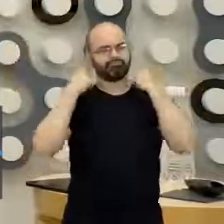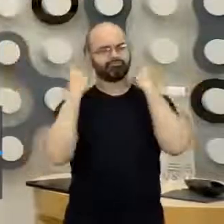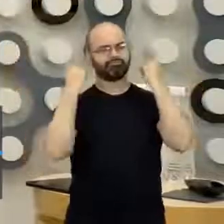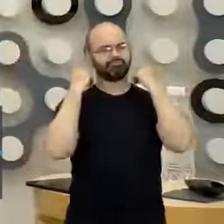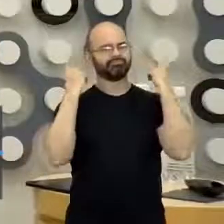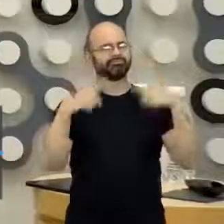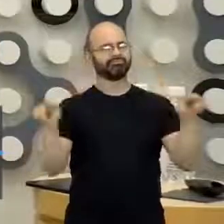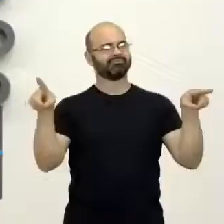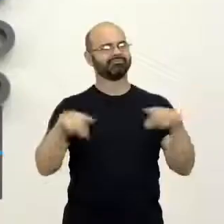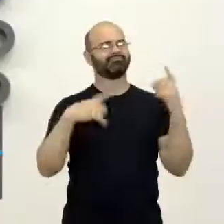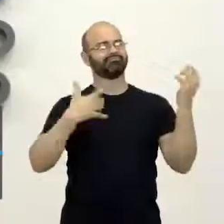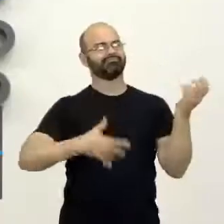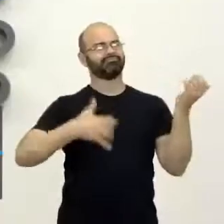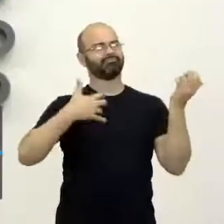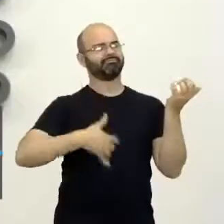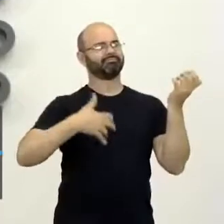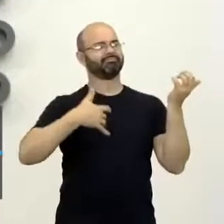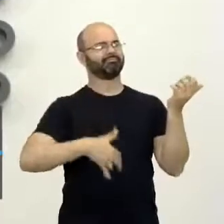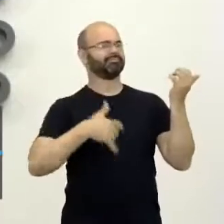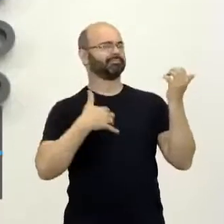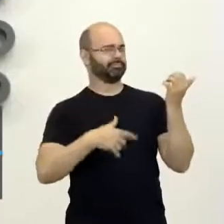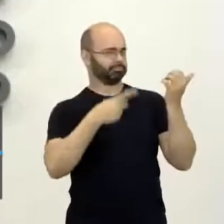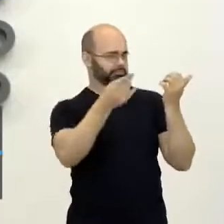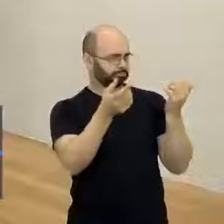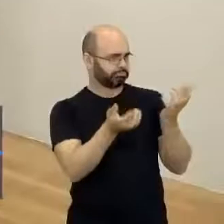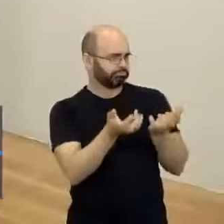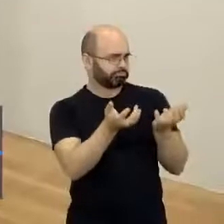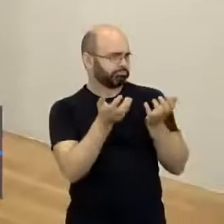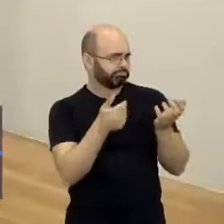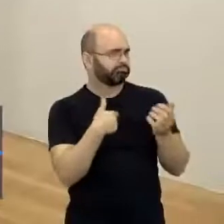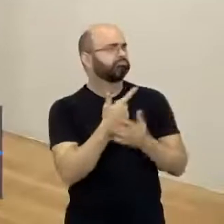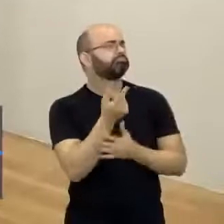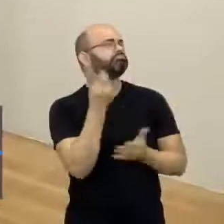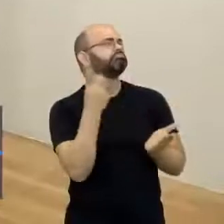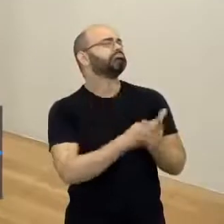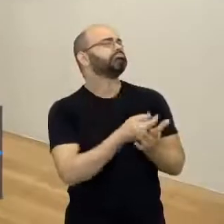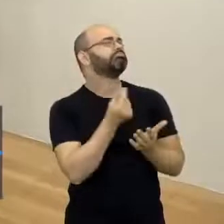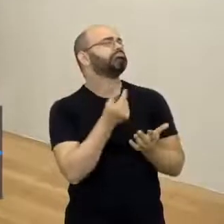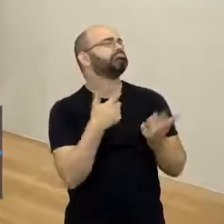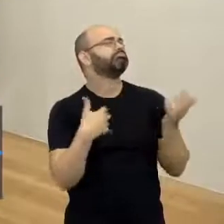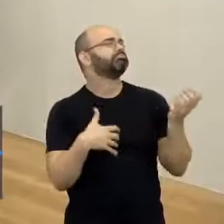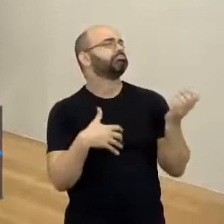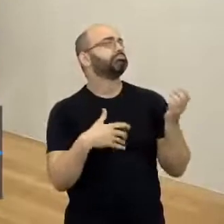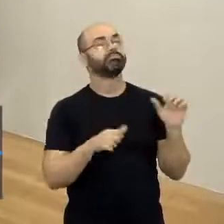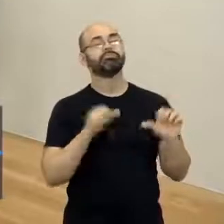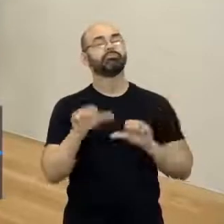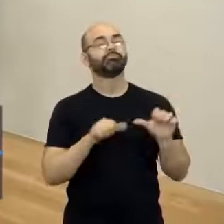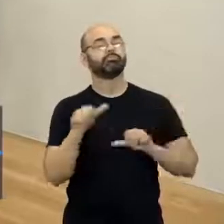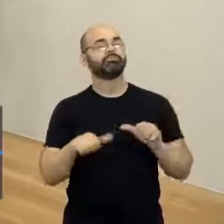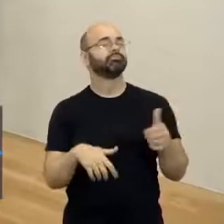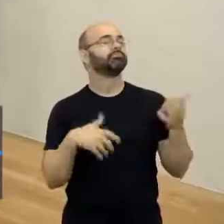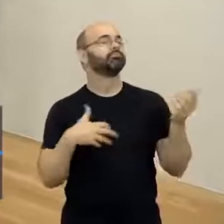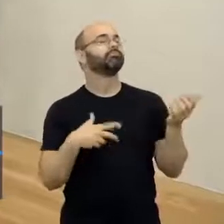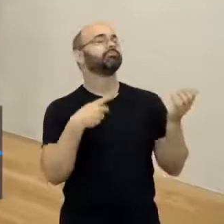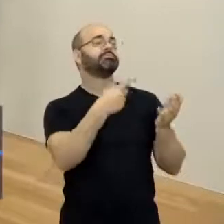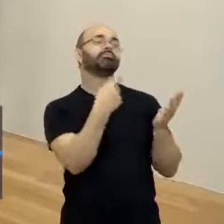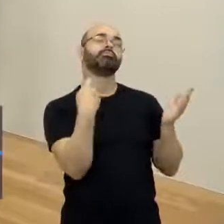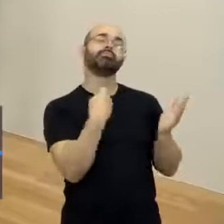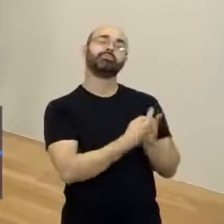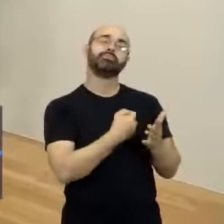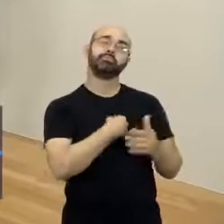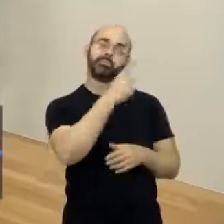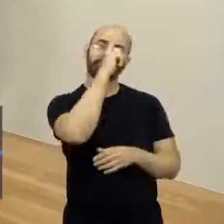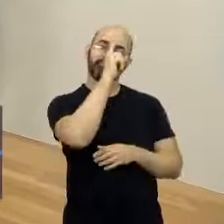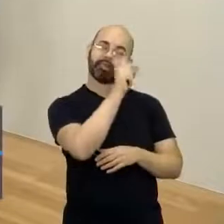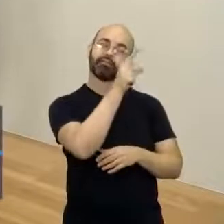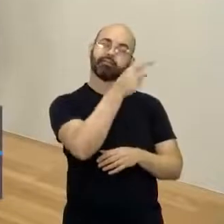essa música, brum, brum, brum, vai querer, quanto você quer pagar? Troca. É, você vai ter que pagar o que eu tô